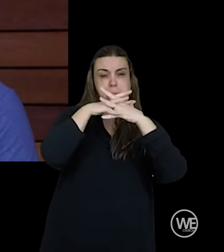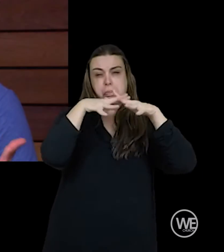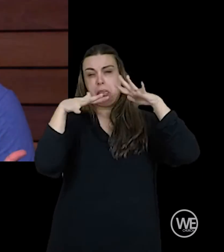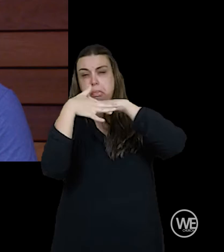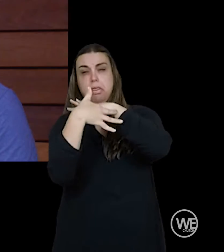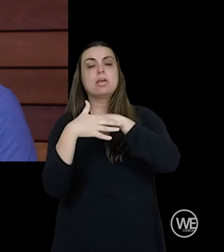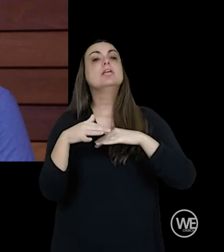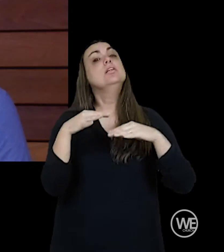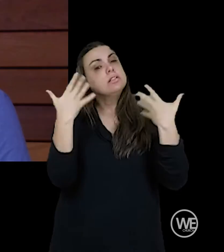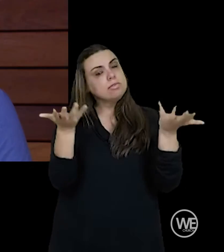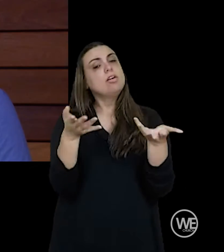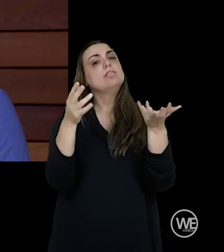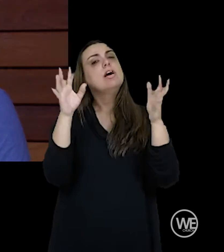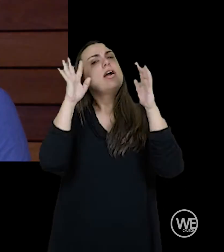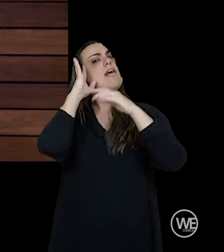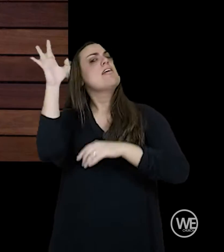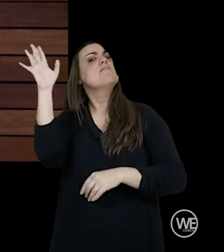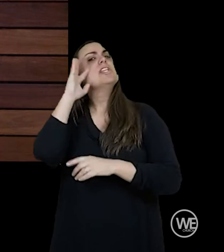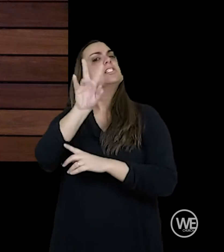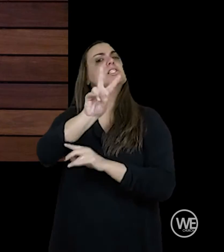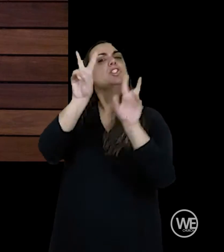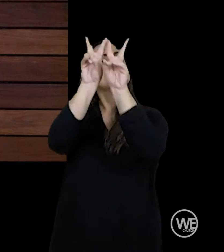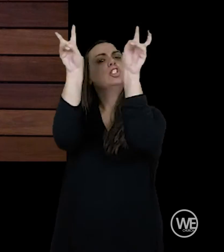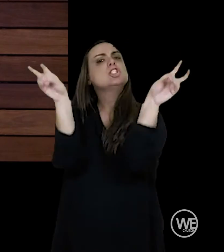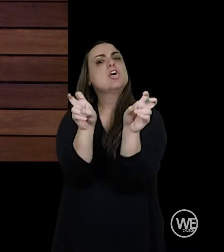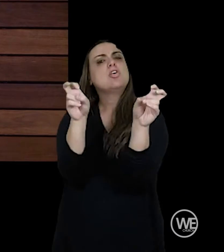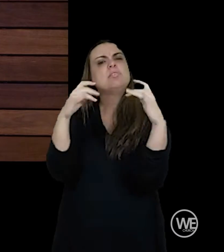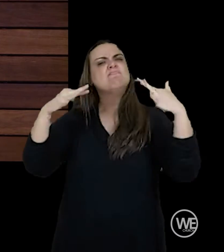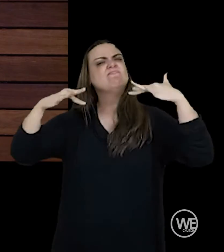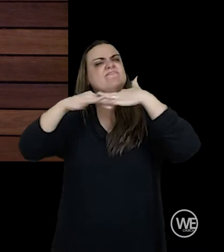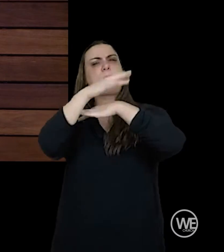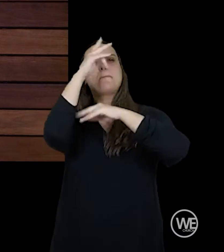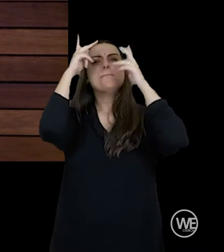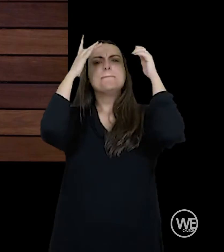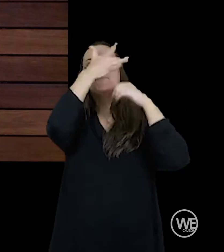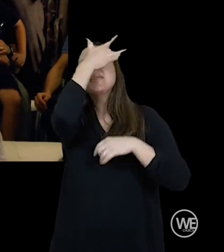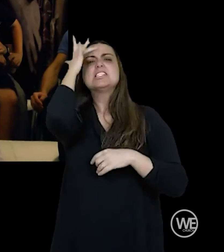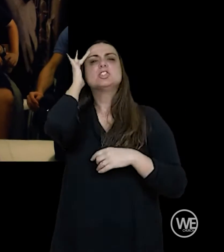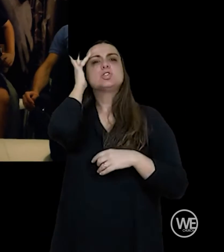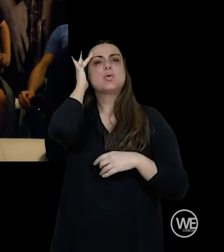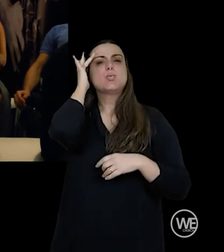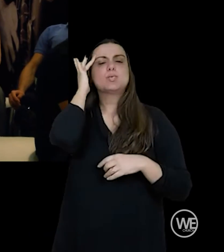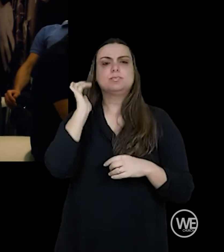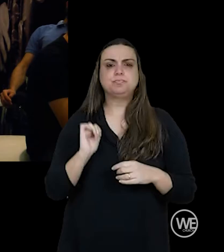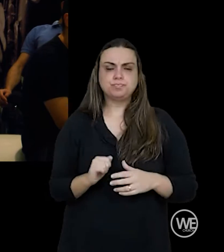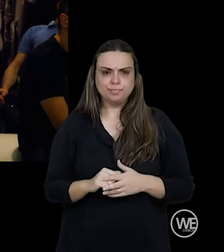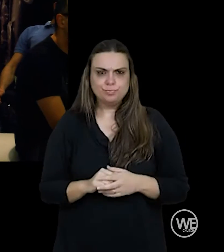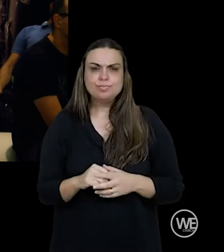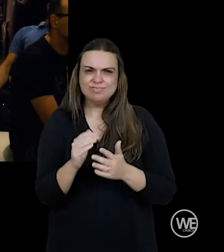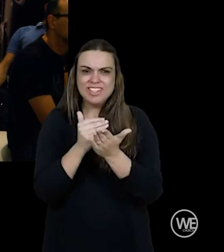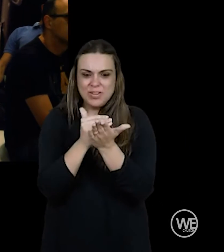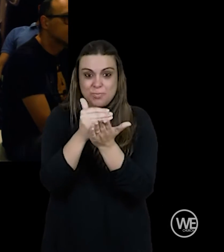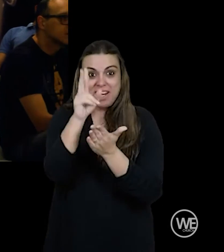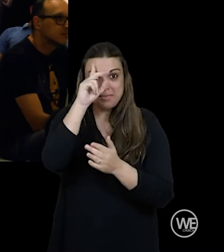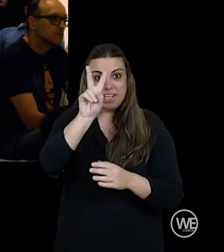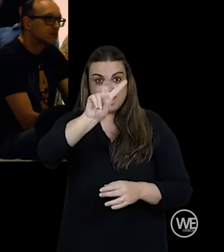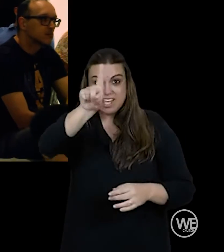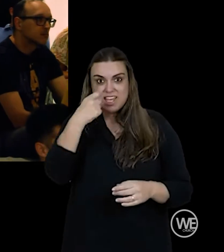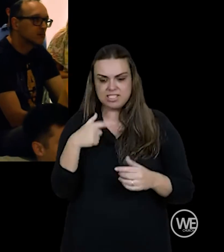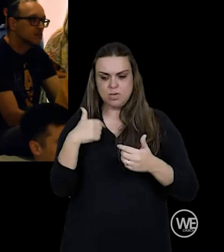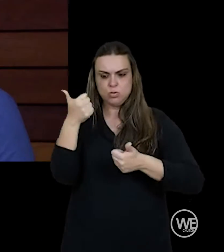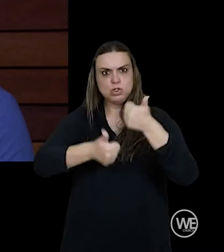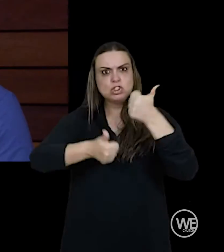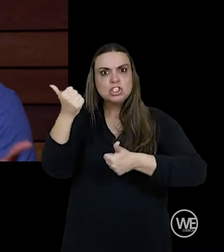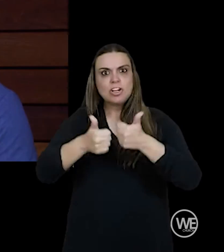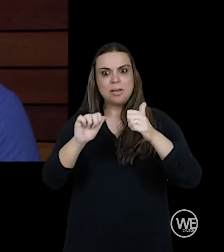você sobre multidões, o que isso representa na nossa vida. Falei no comecinho que quando eu jogava, quanto